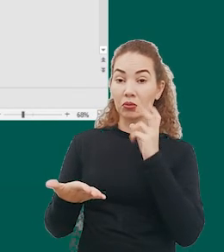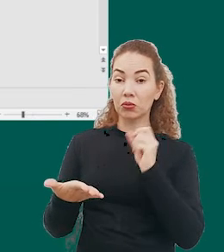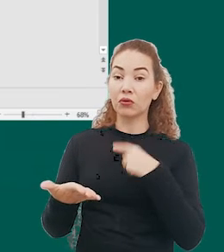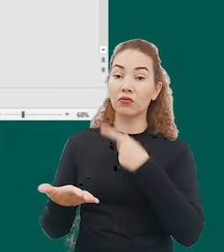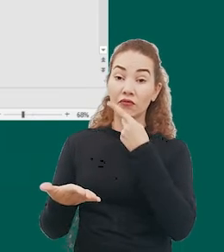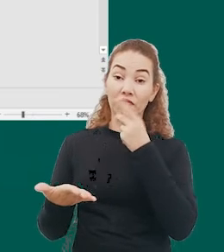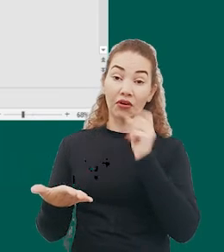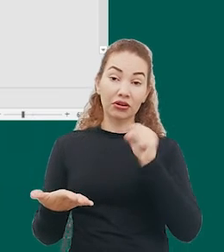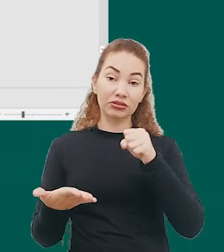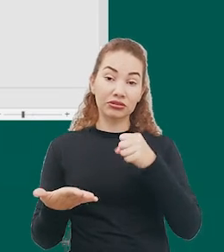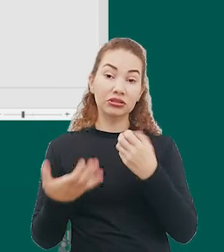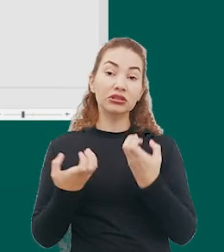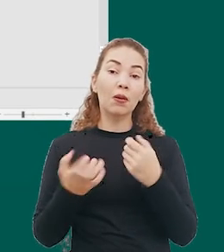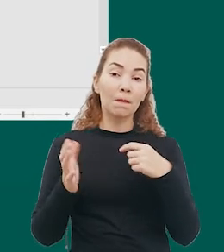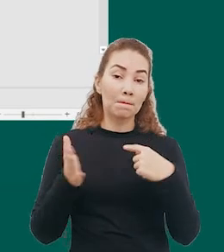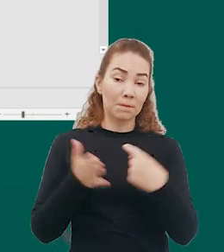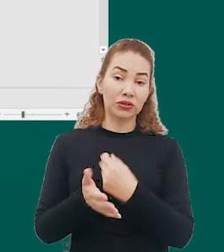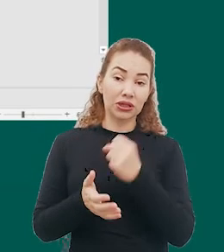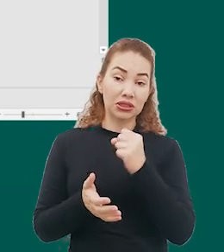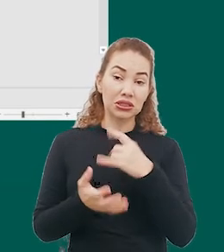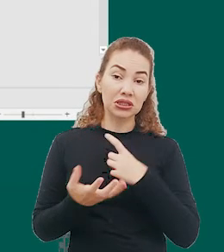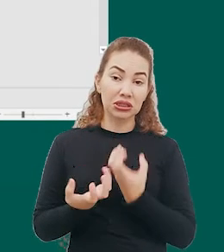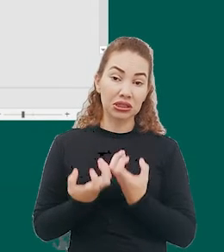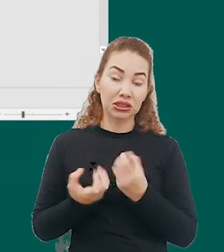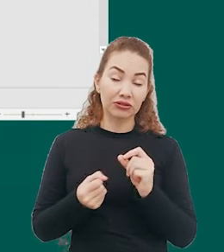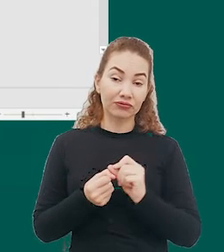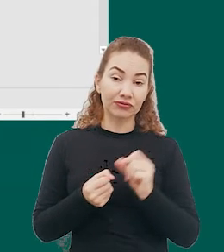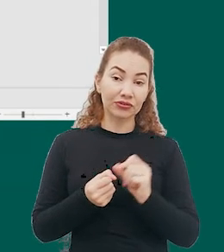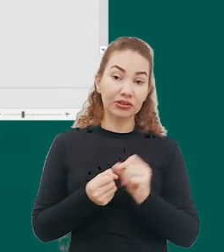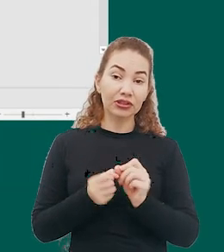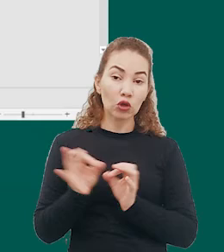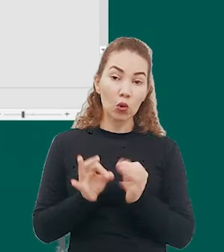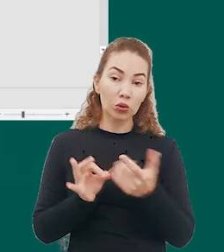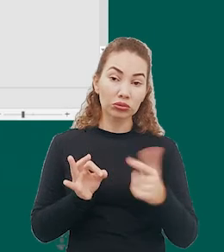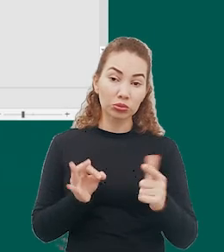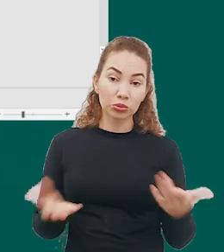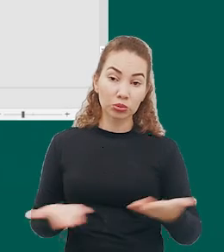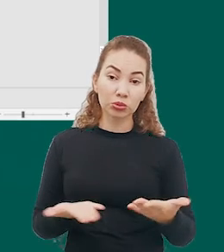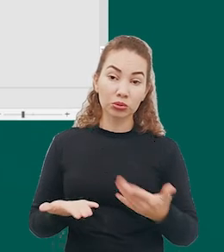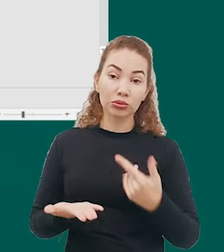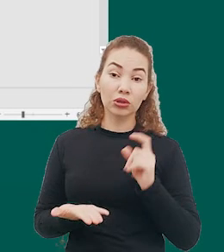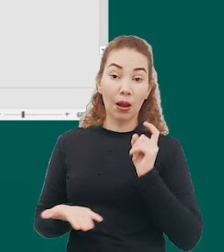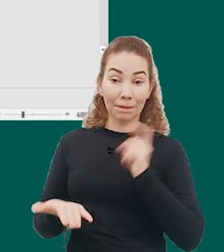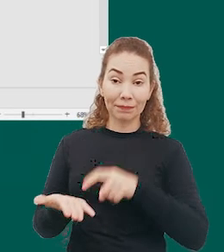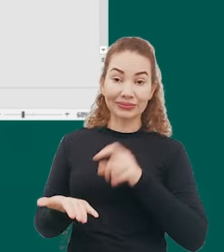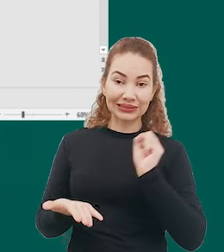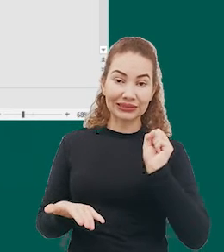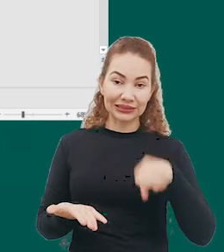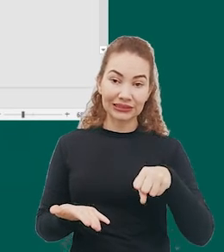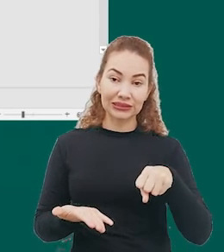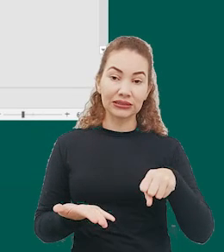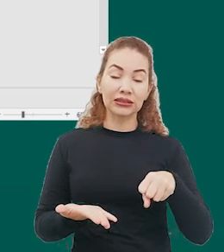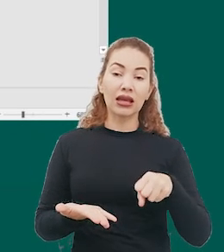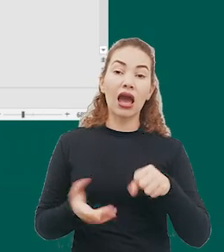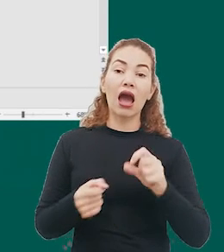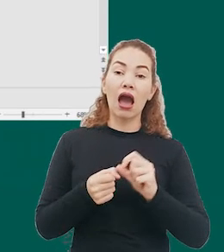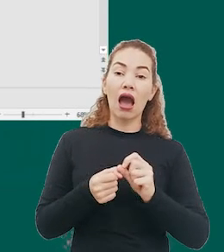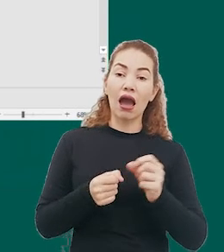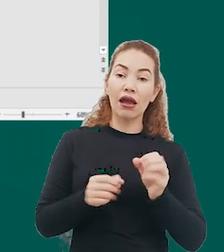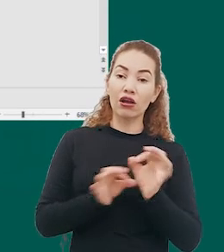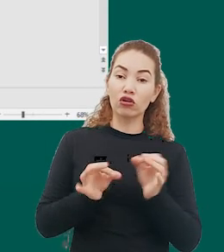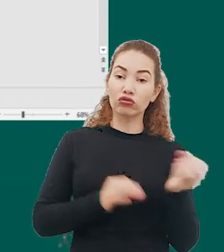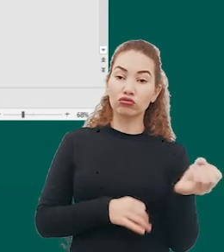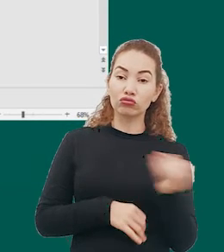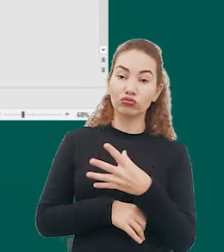que sim, né? Ele vai nos questionar se nós queremos fazer a atualização, nós colocamos que sim, ele atualiza